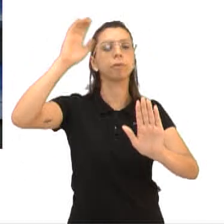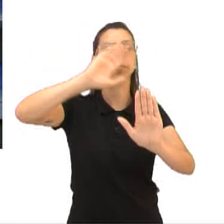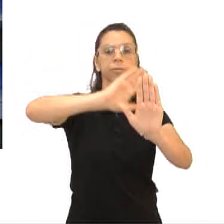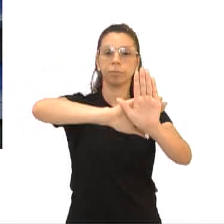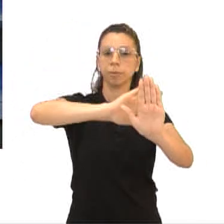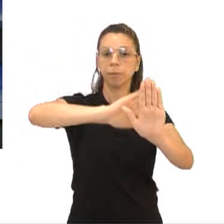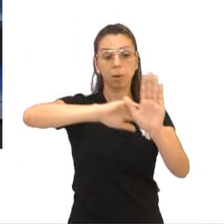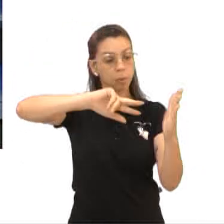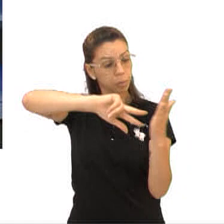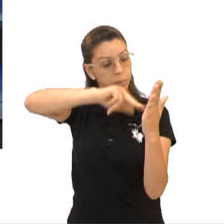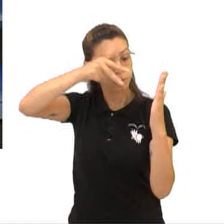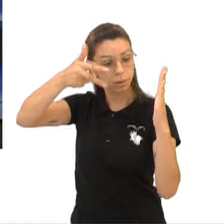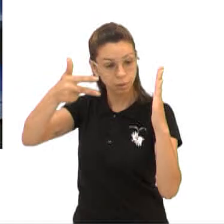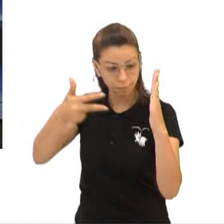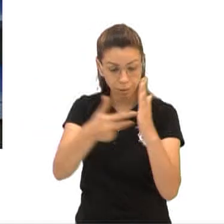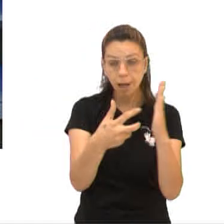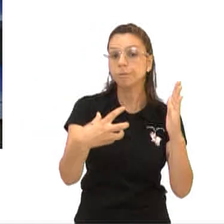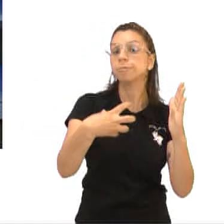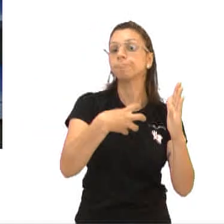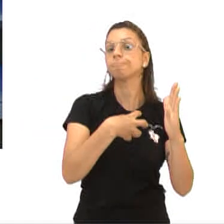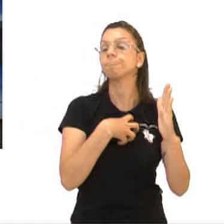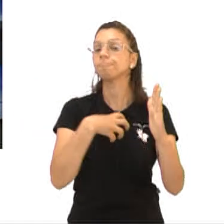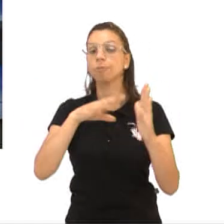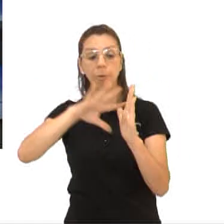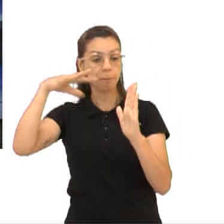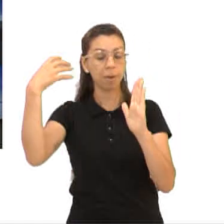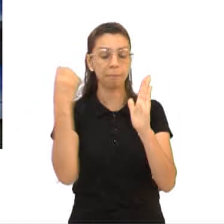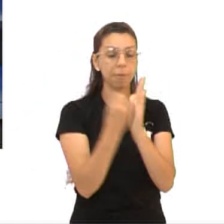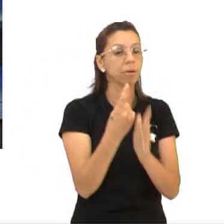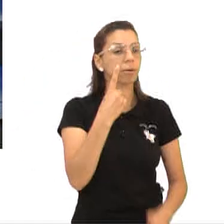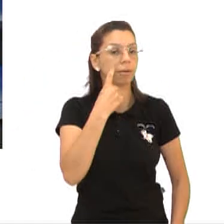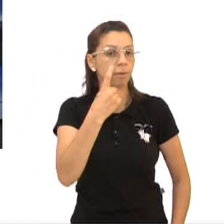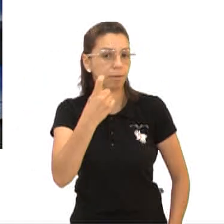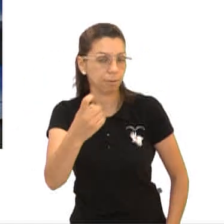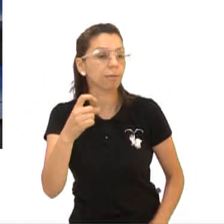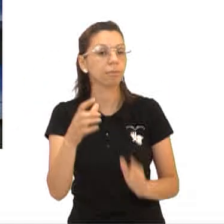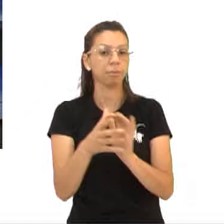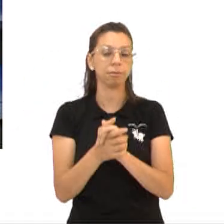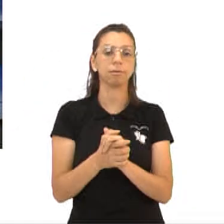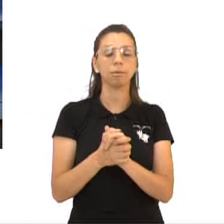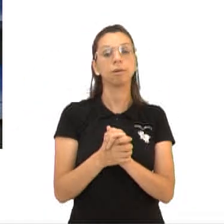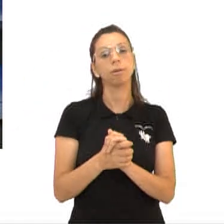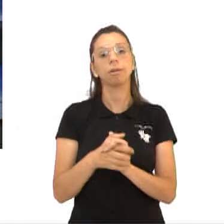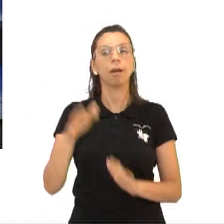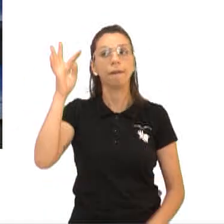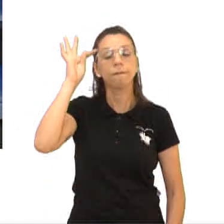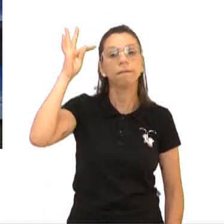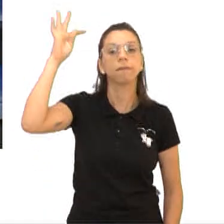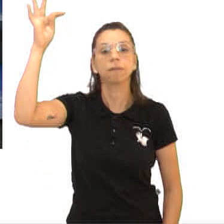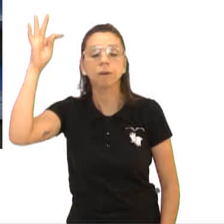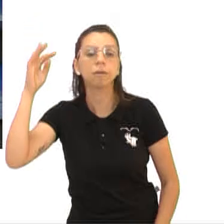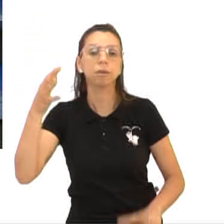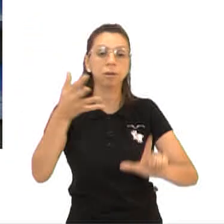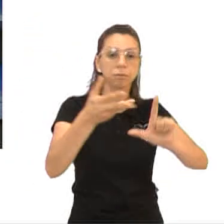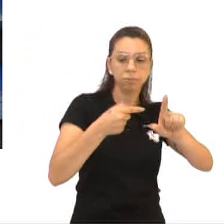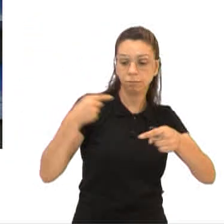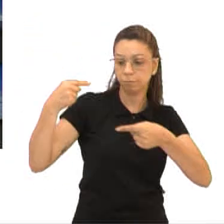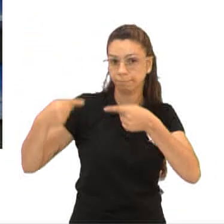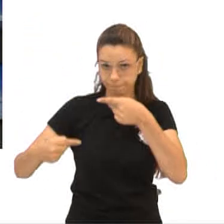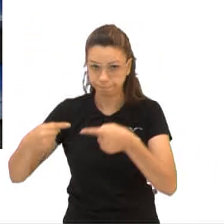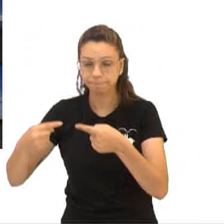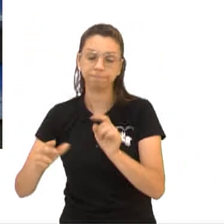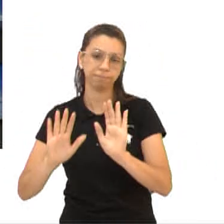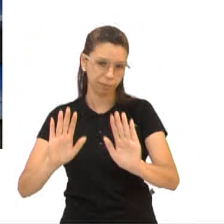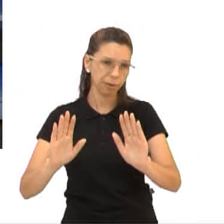um sentido e uma simbologia muito mais interessante do aspecto da filosofia, da estética e da política.